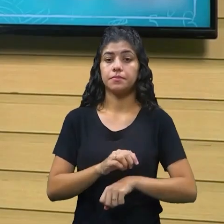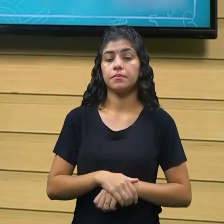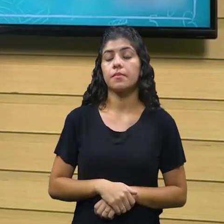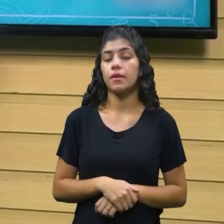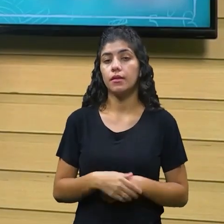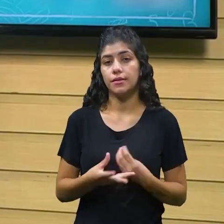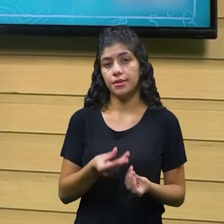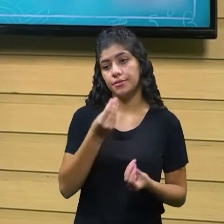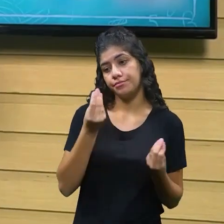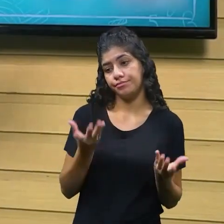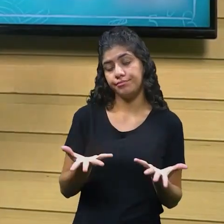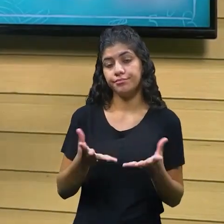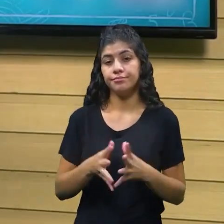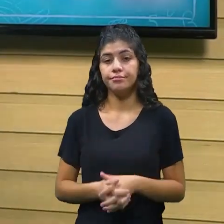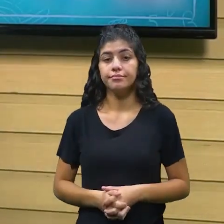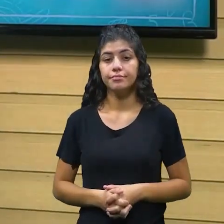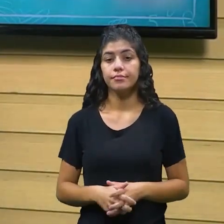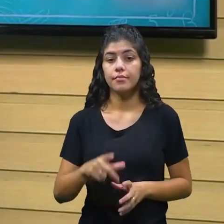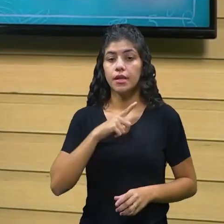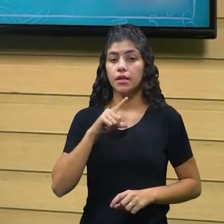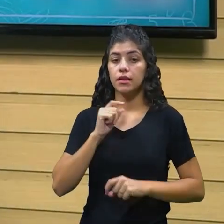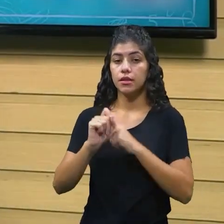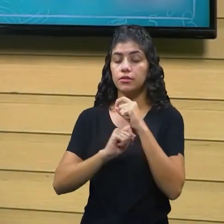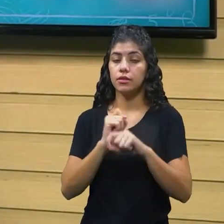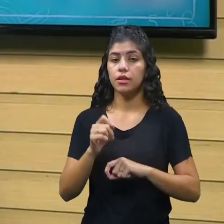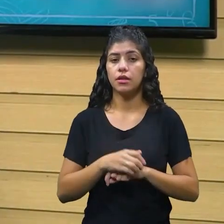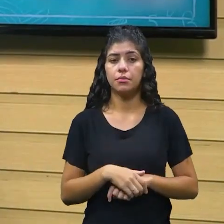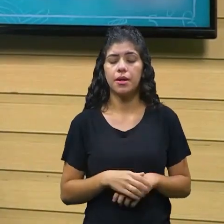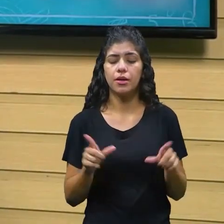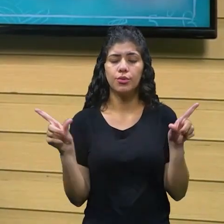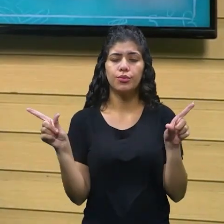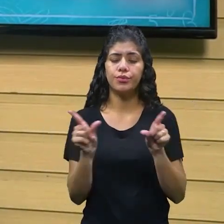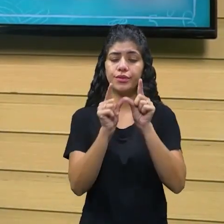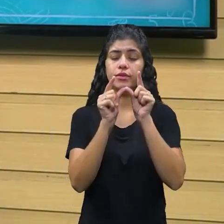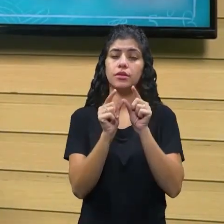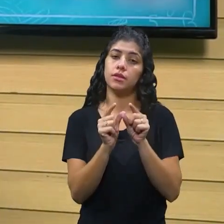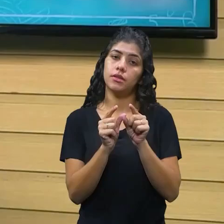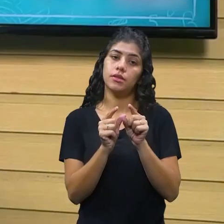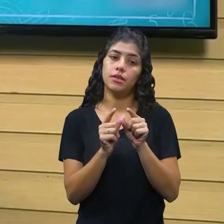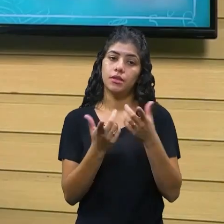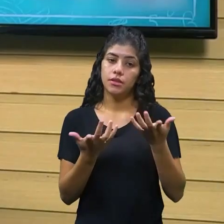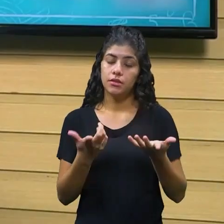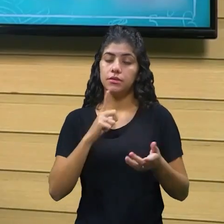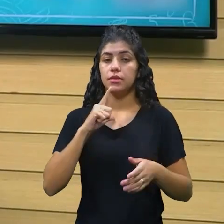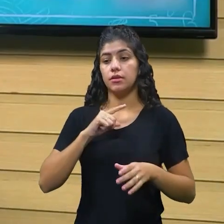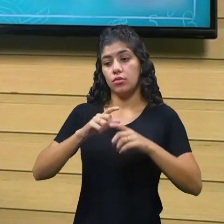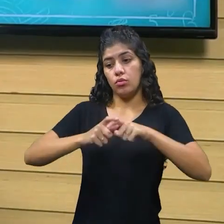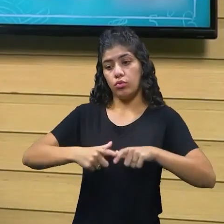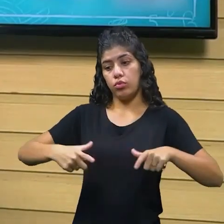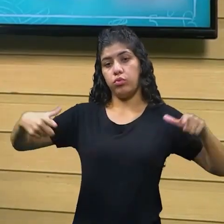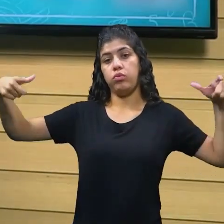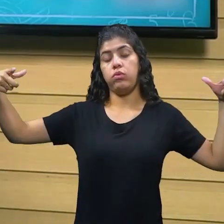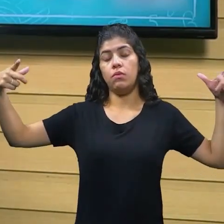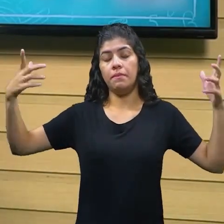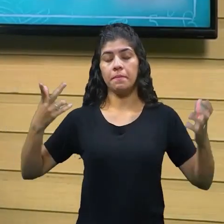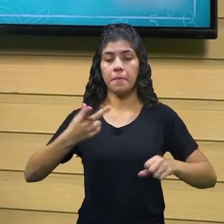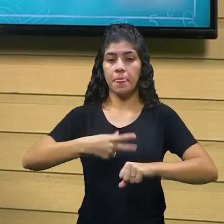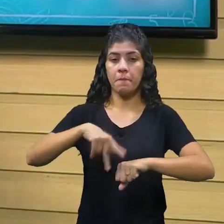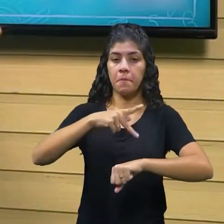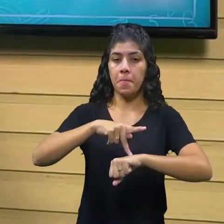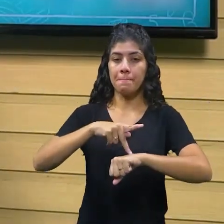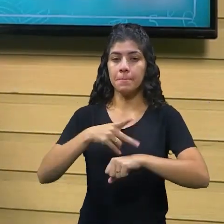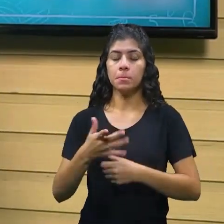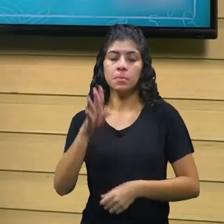desprezível, porque ele acaba tendo dimensões bem diminuídas em relação essa extensão desse mapa, de um país, né,